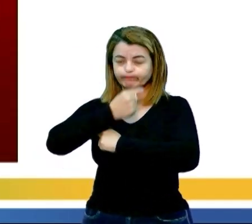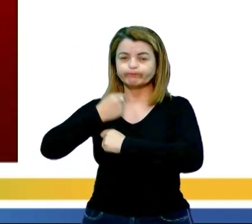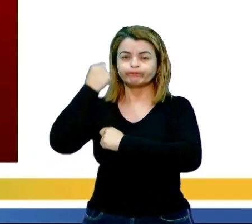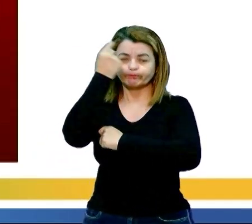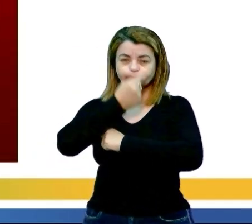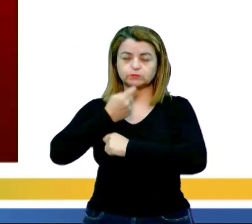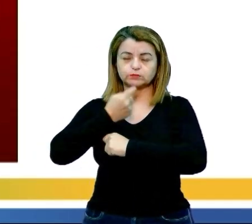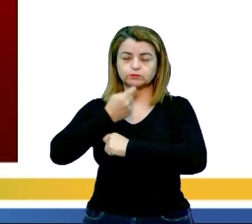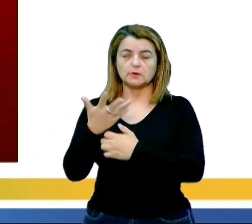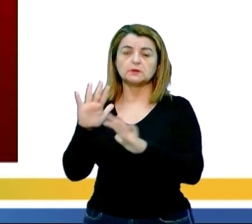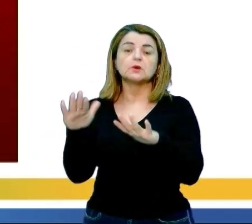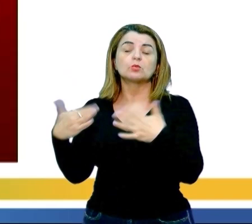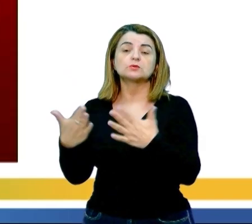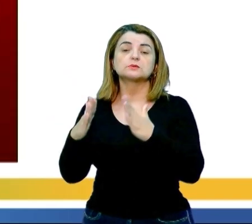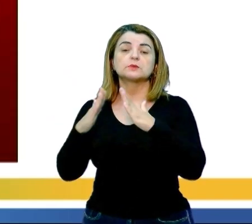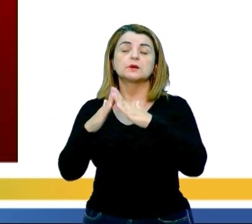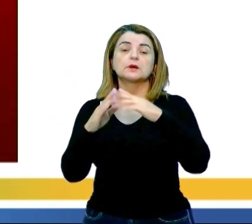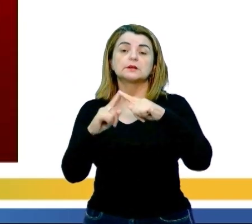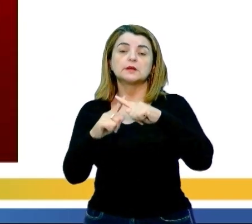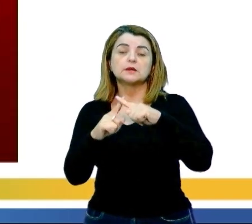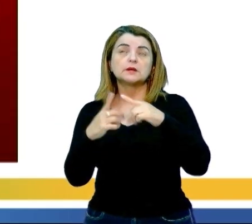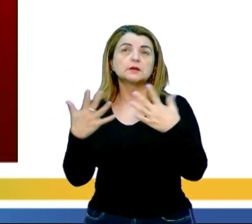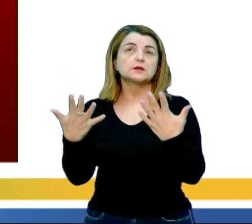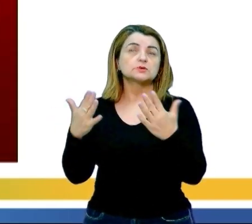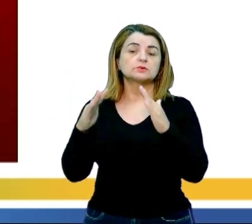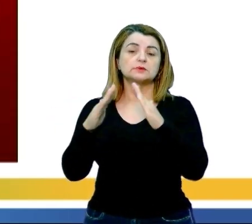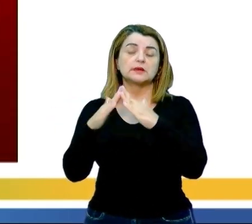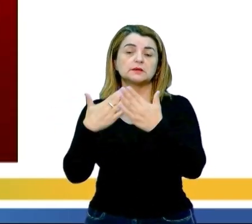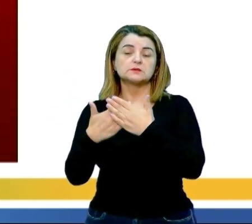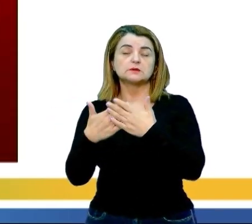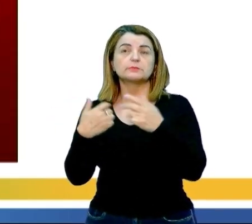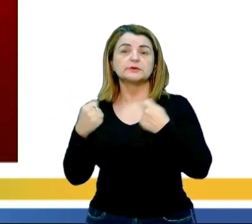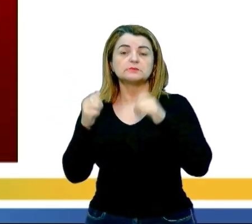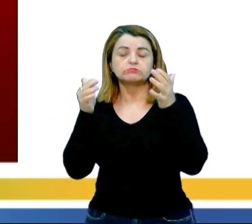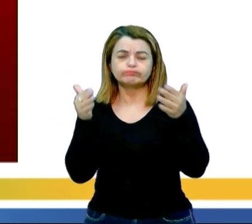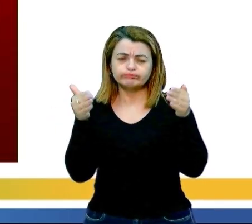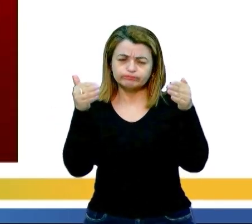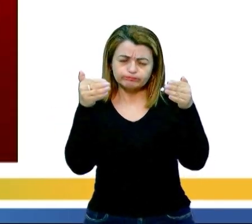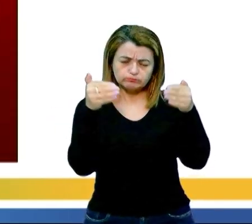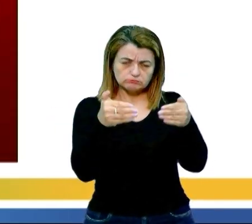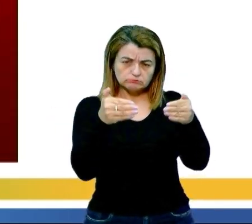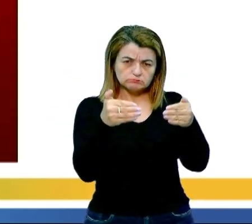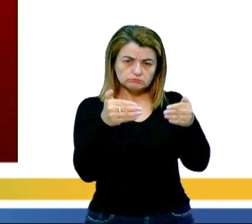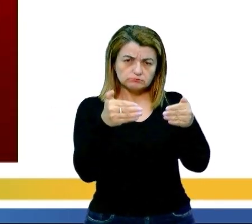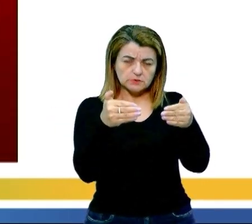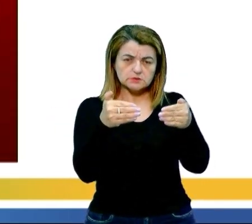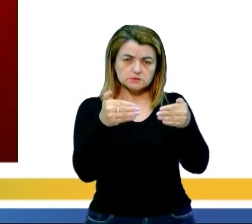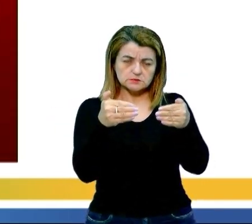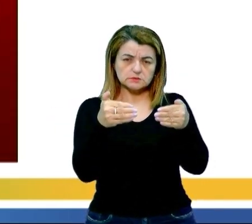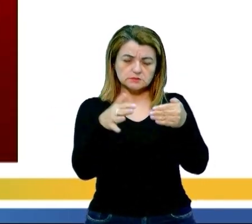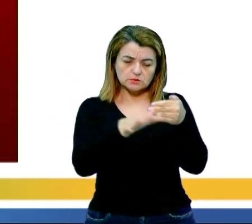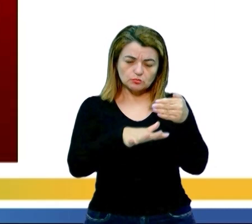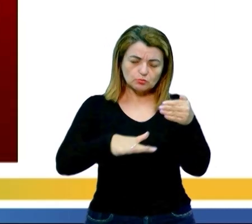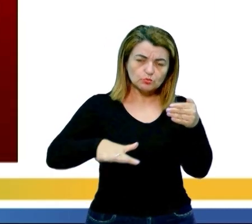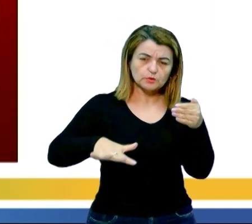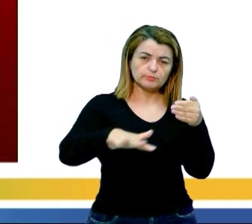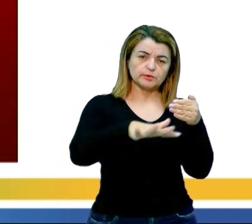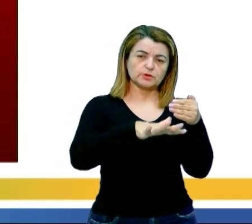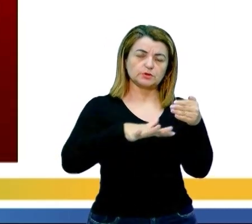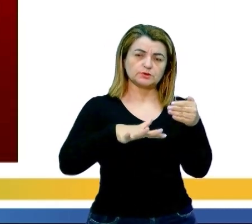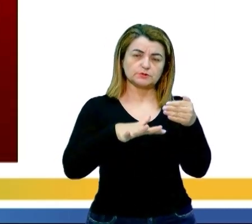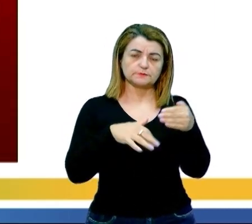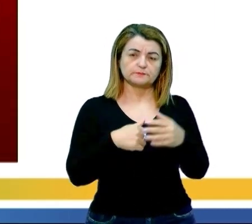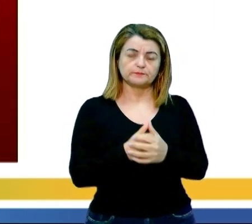quando a gente está na escola, então a gente tem que estar concentrado e ambientalizado com aquilo que está